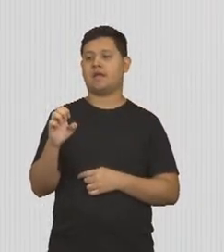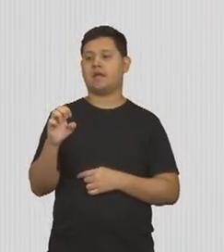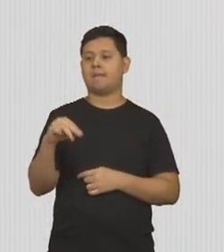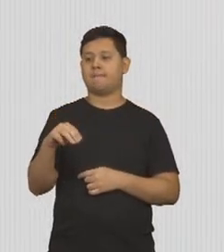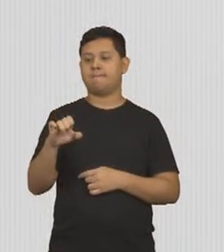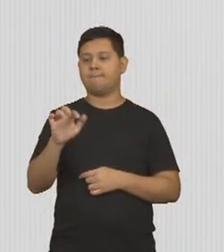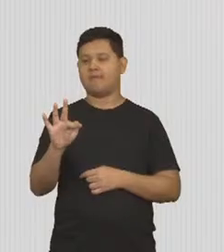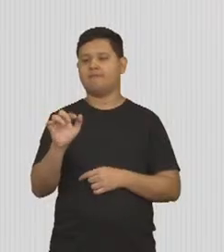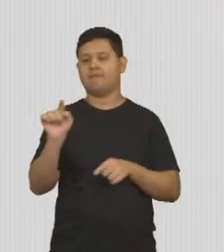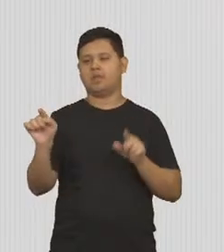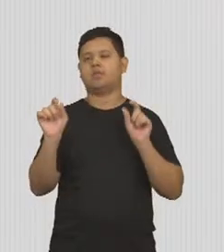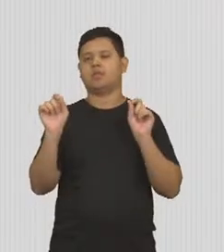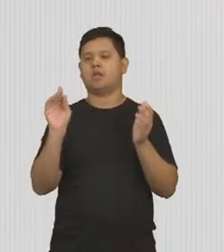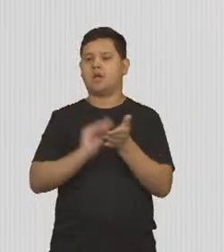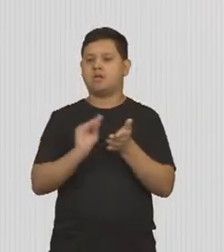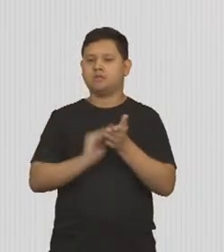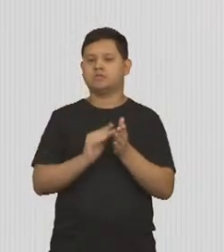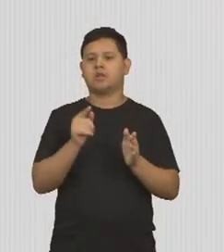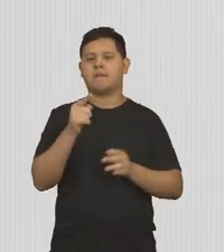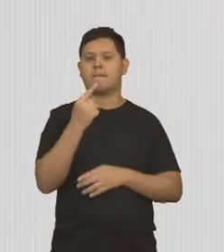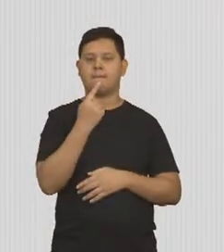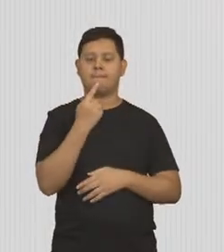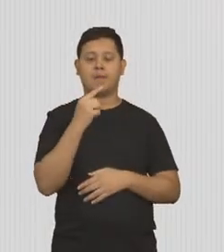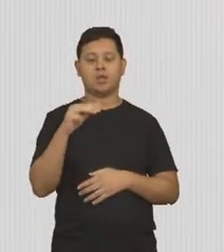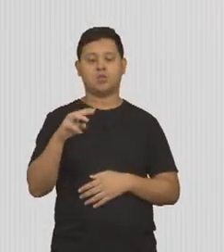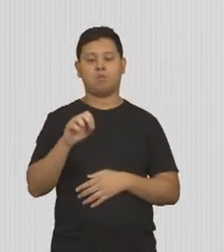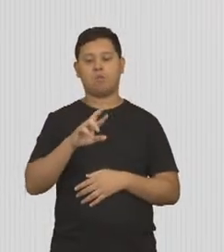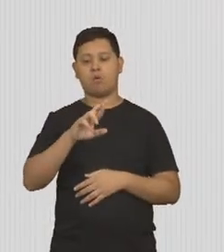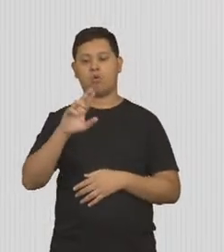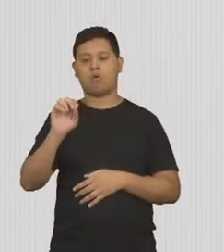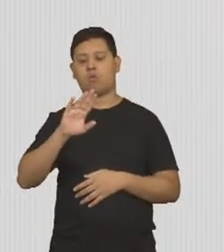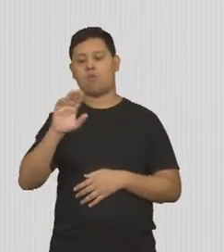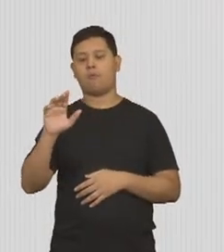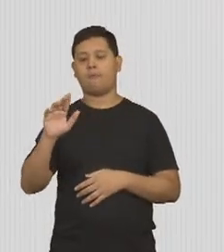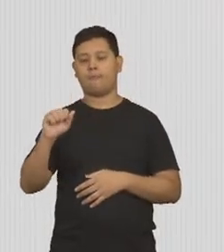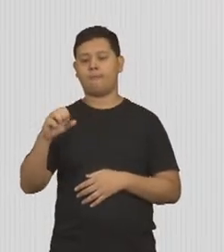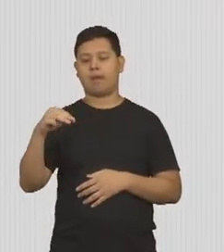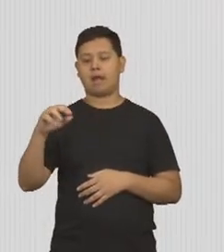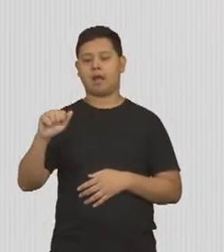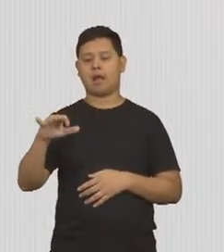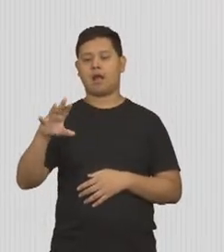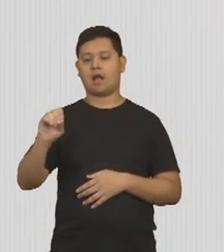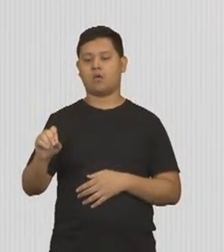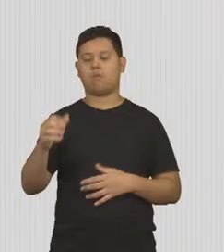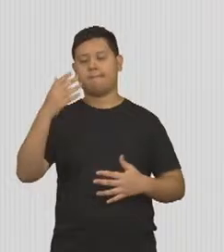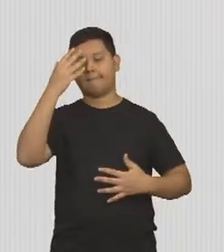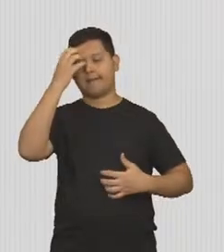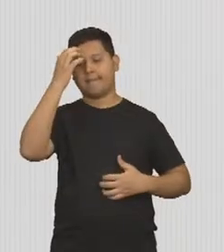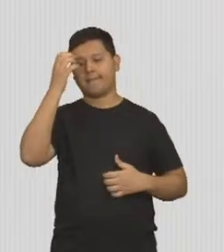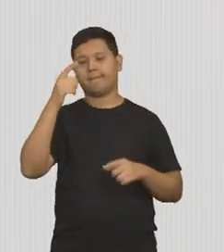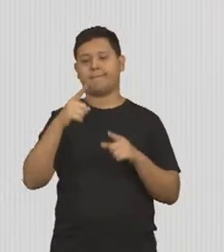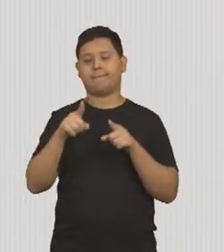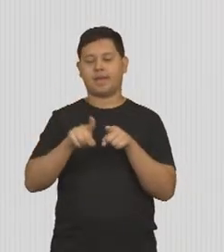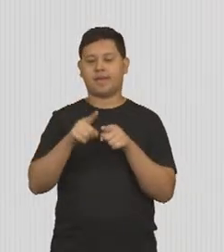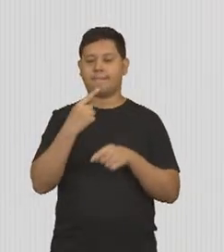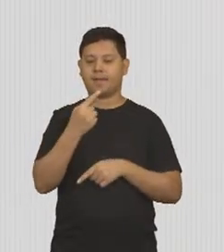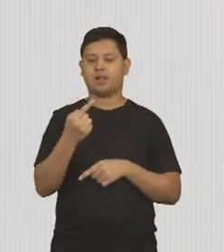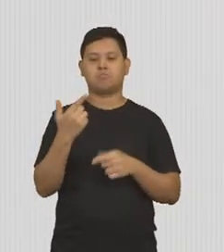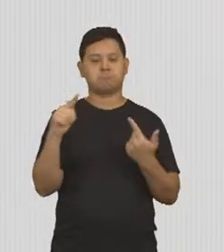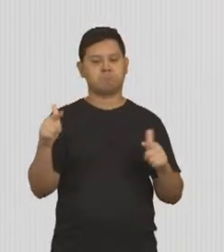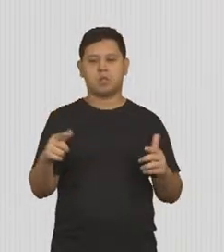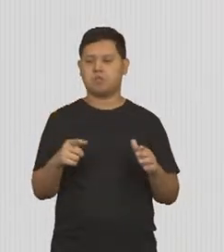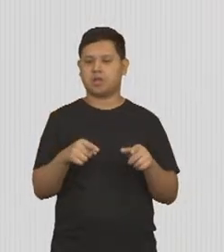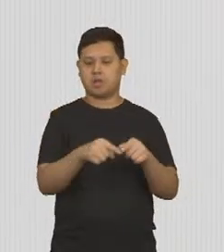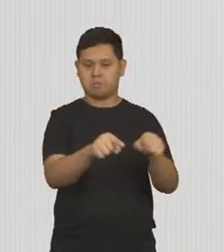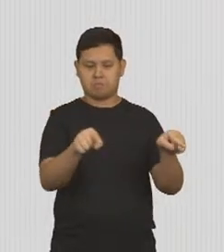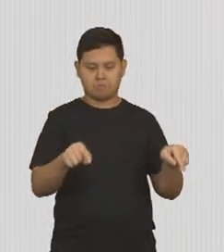engano, é aquela ali próxima do Morro do Macaco, próxima do Parque Santo Antônio, que não tem uma quadra. Essa situação não